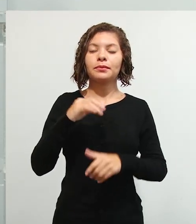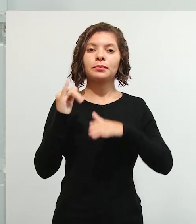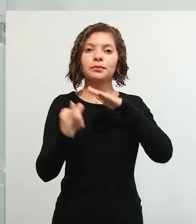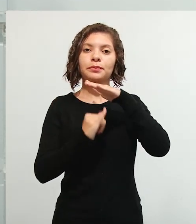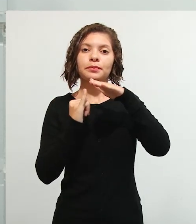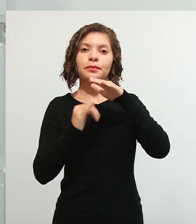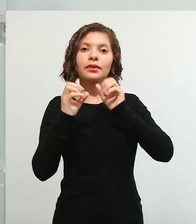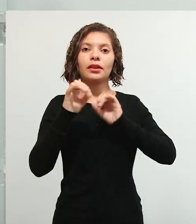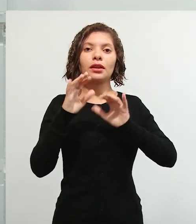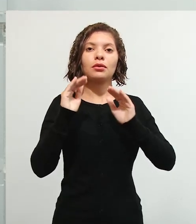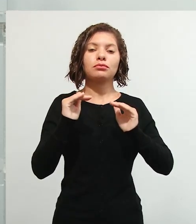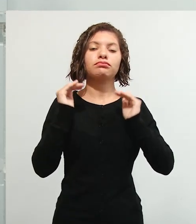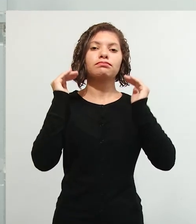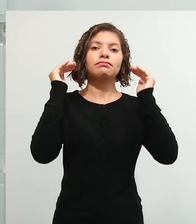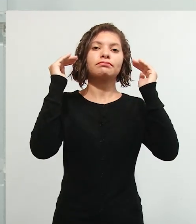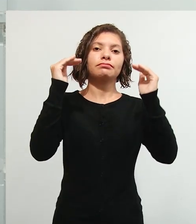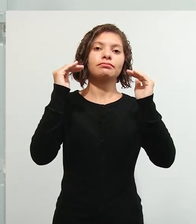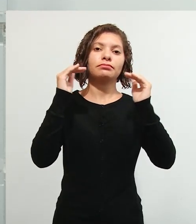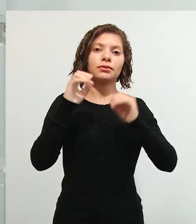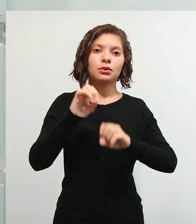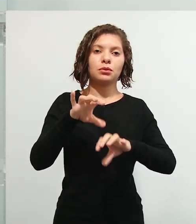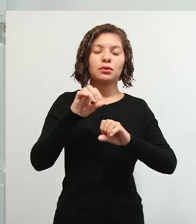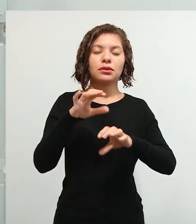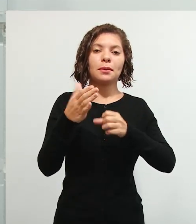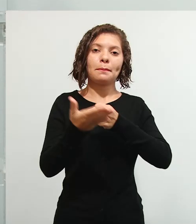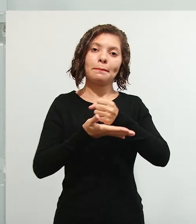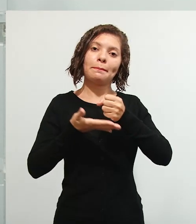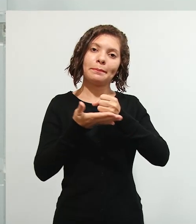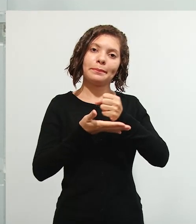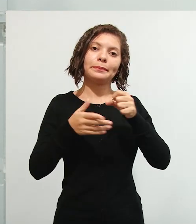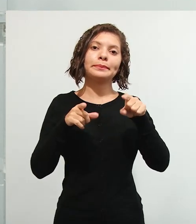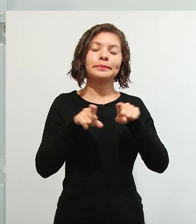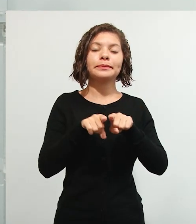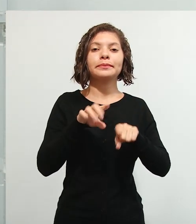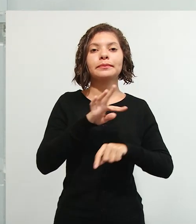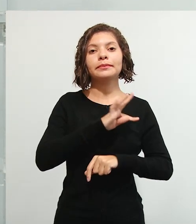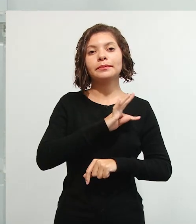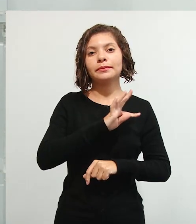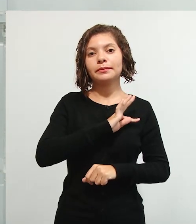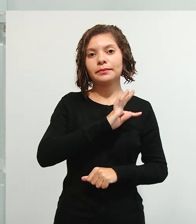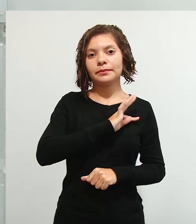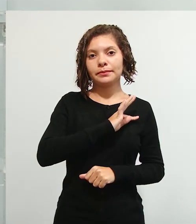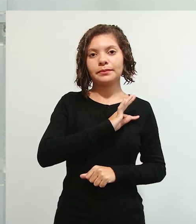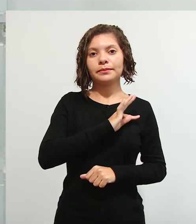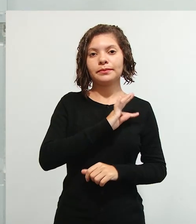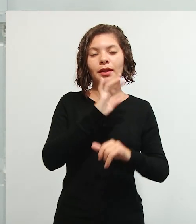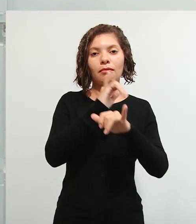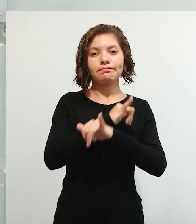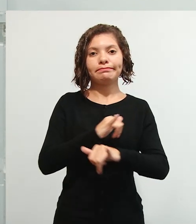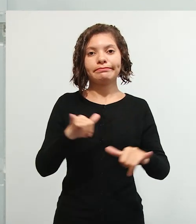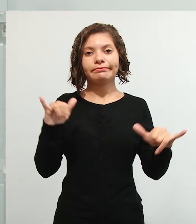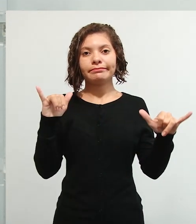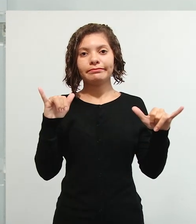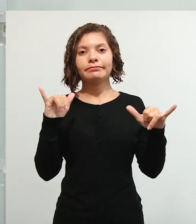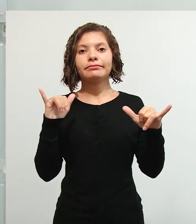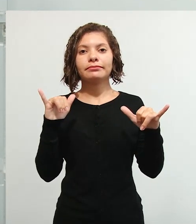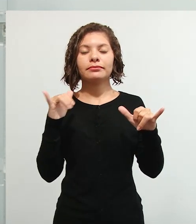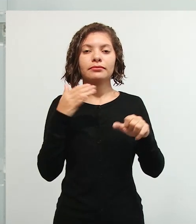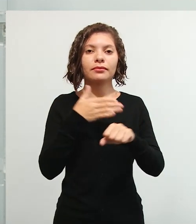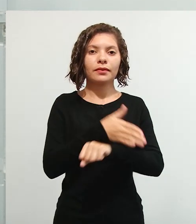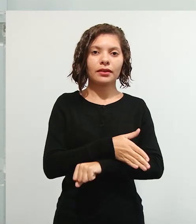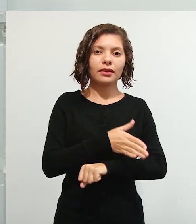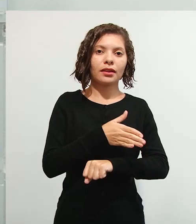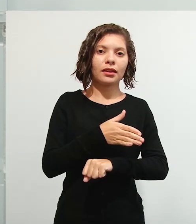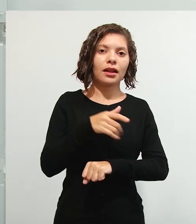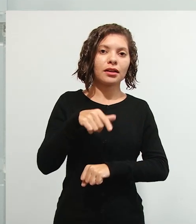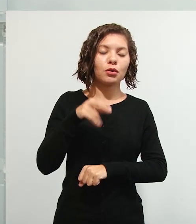superior, educação básica e tecnológica, que busca universalizar o acesso. Daí os 10 campi que